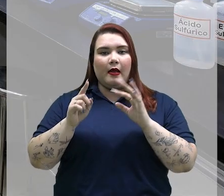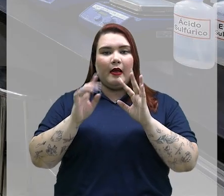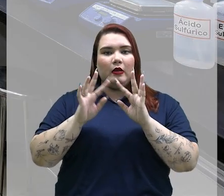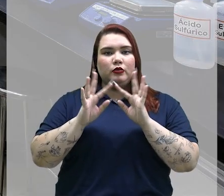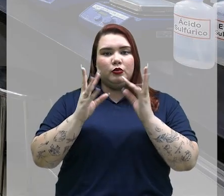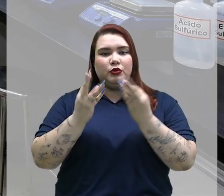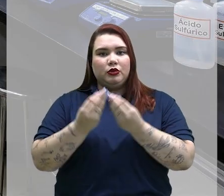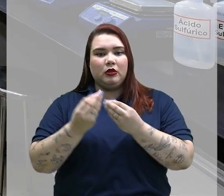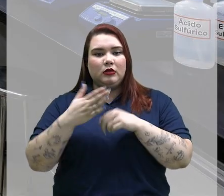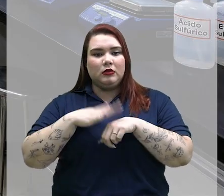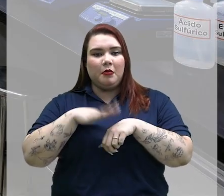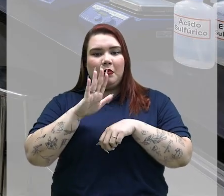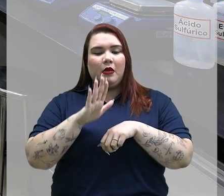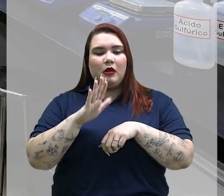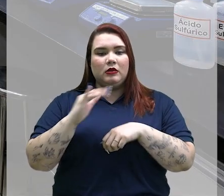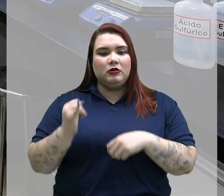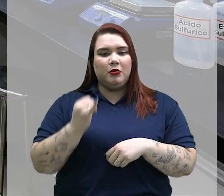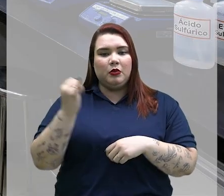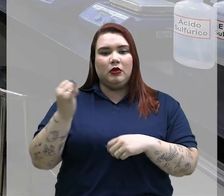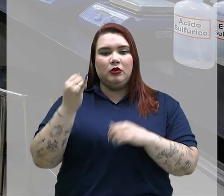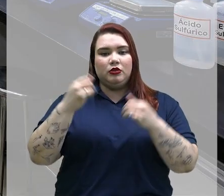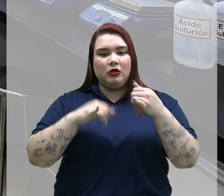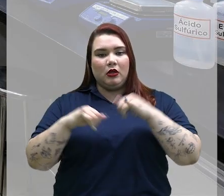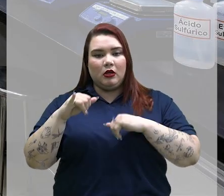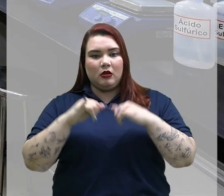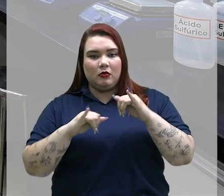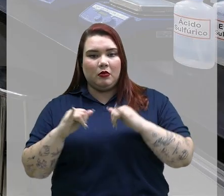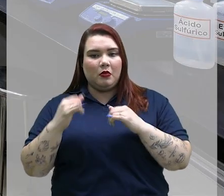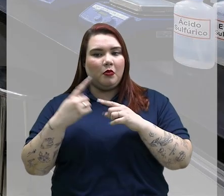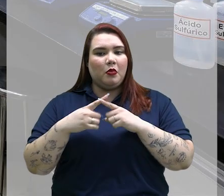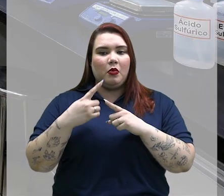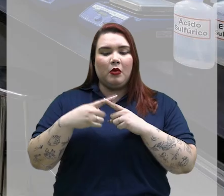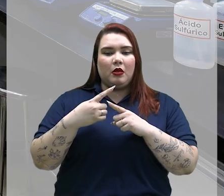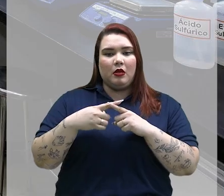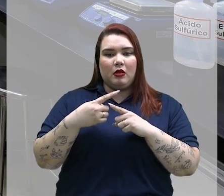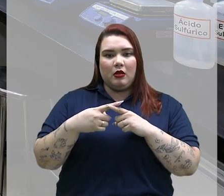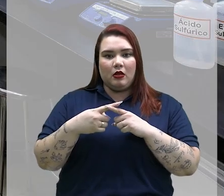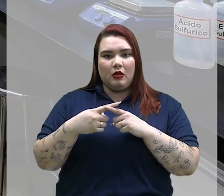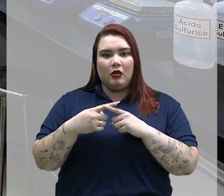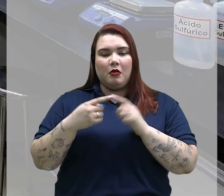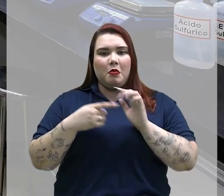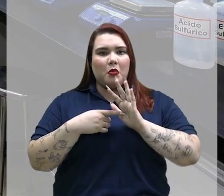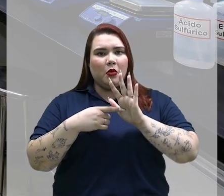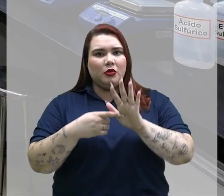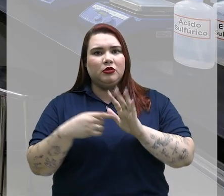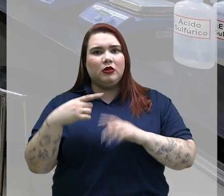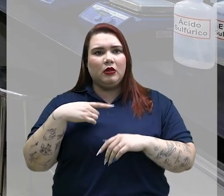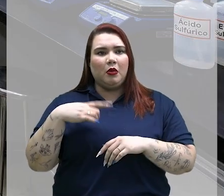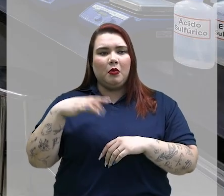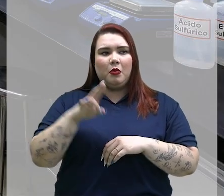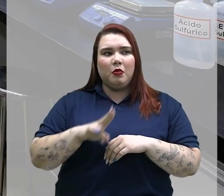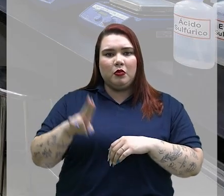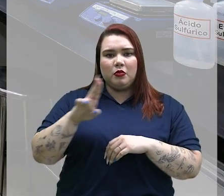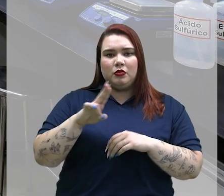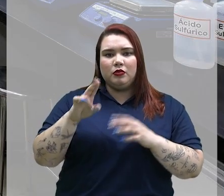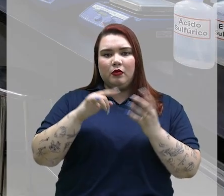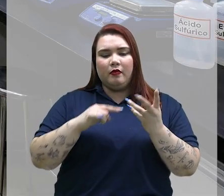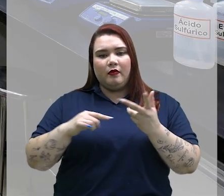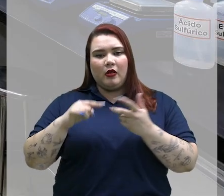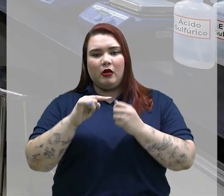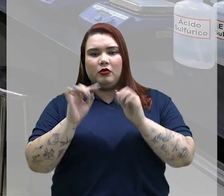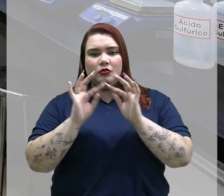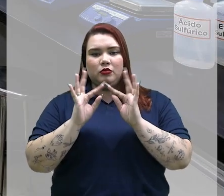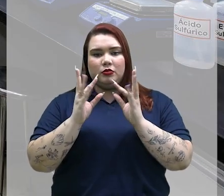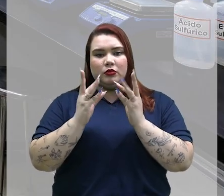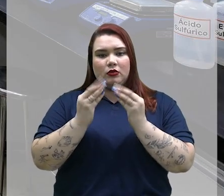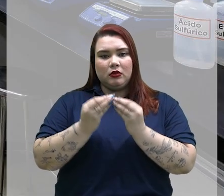mais versátil da química, tá? Então, por que ele aparece tanto, Por que existem tantos